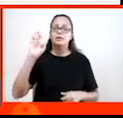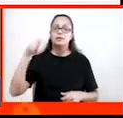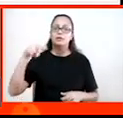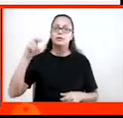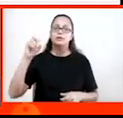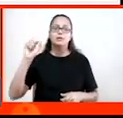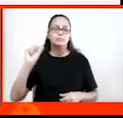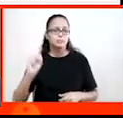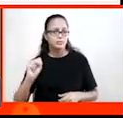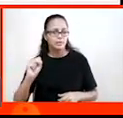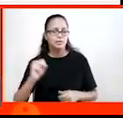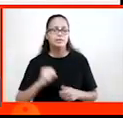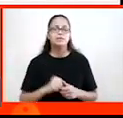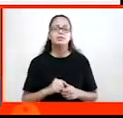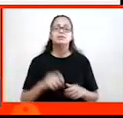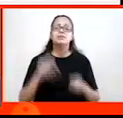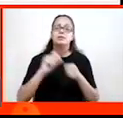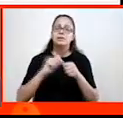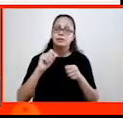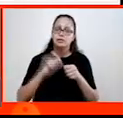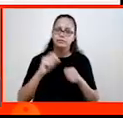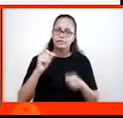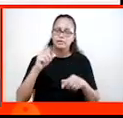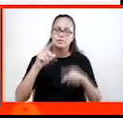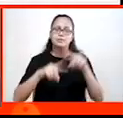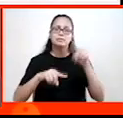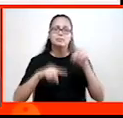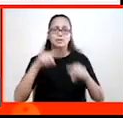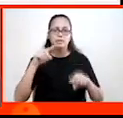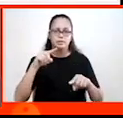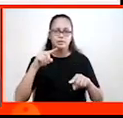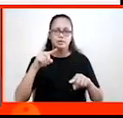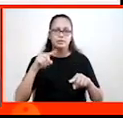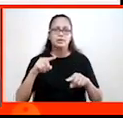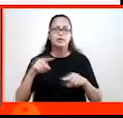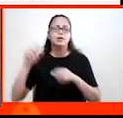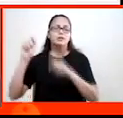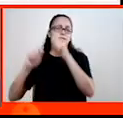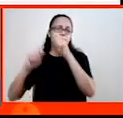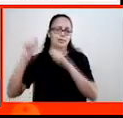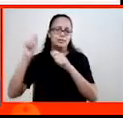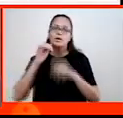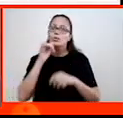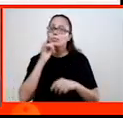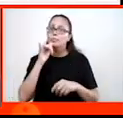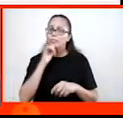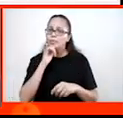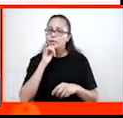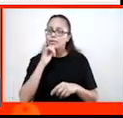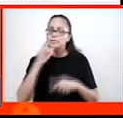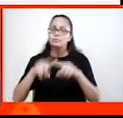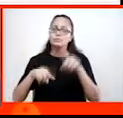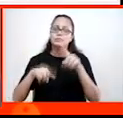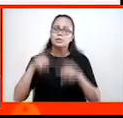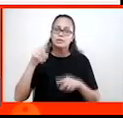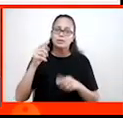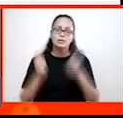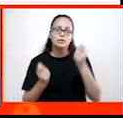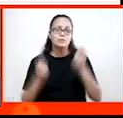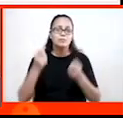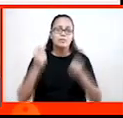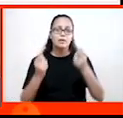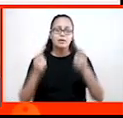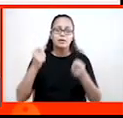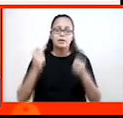fabrica peças para a indústria de bens de consumo, como, por exemplo, a indústria de autopeças, né, de peças aí de automóveis. E